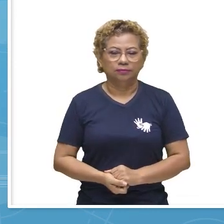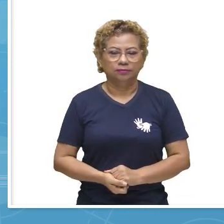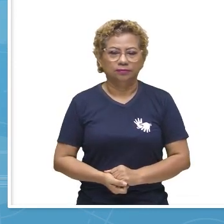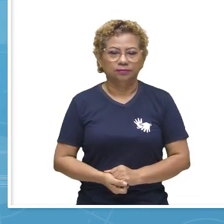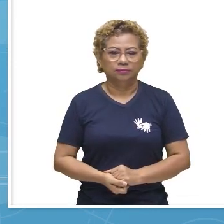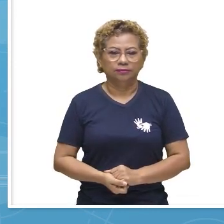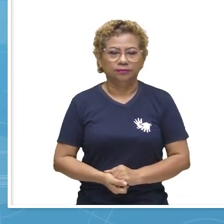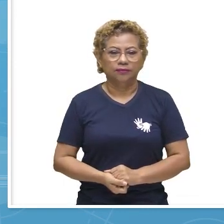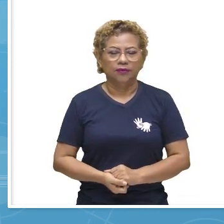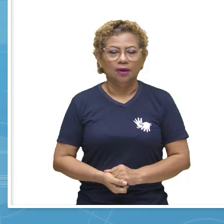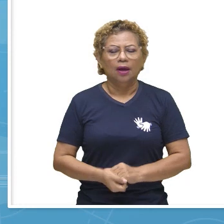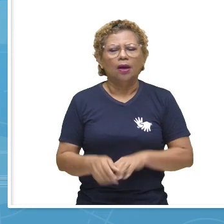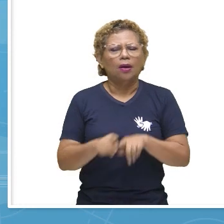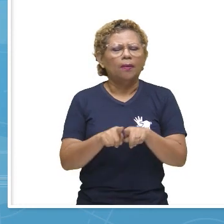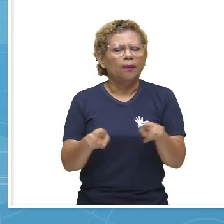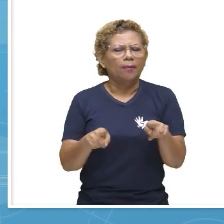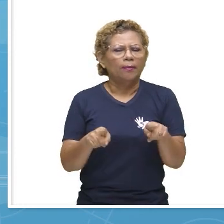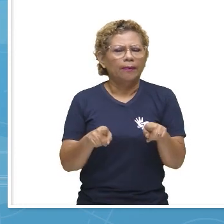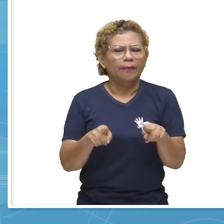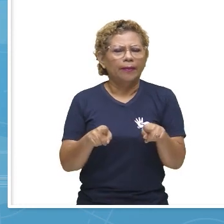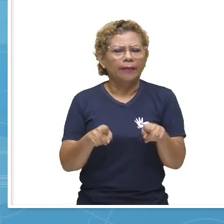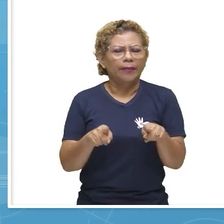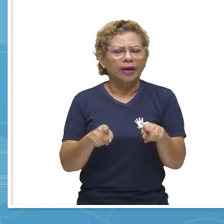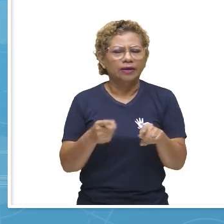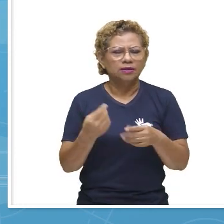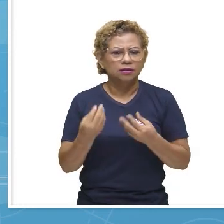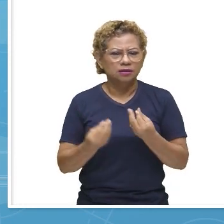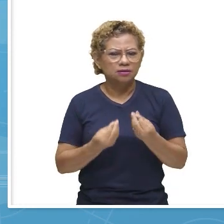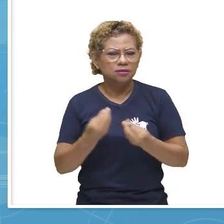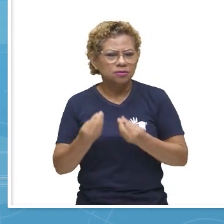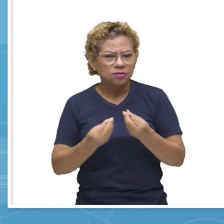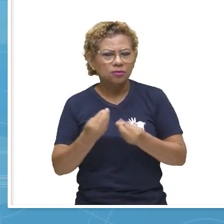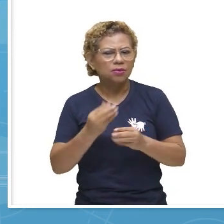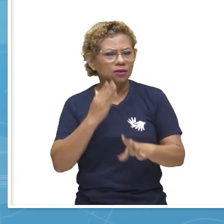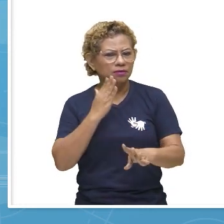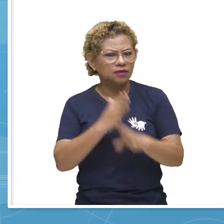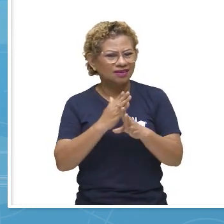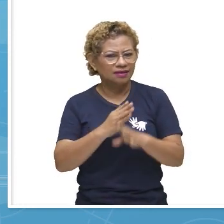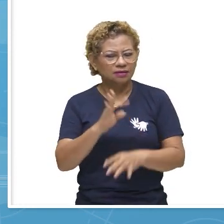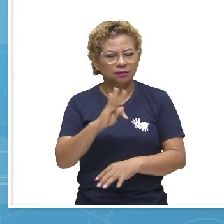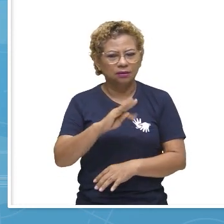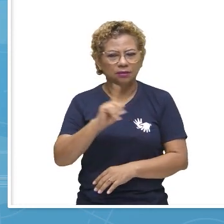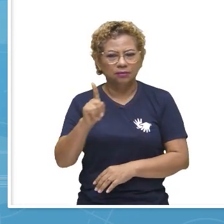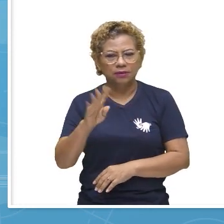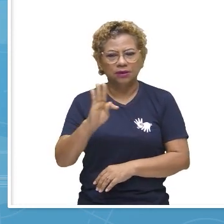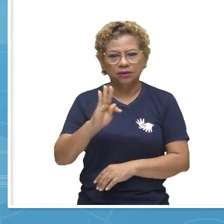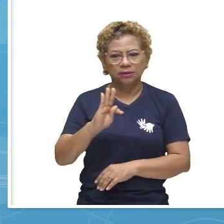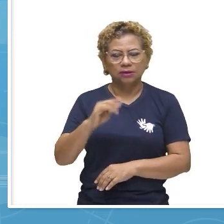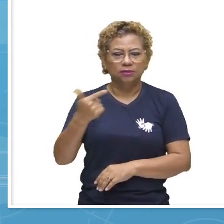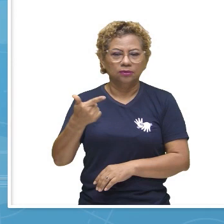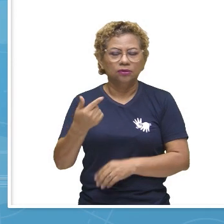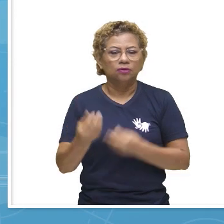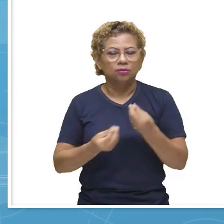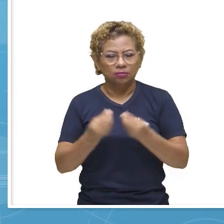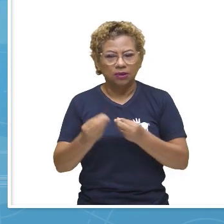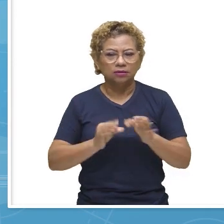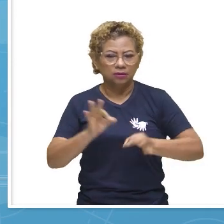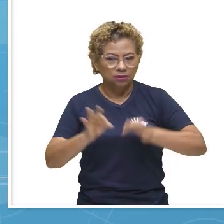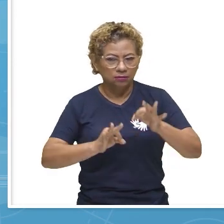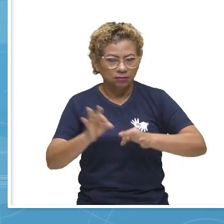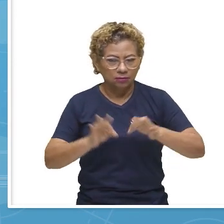Aonde eu vou encontrar esse T1 e esse T2? Como é que eu vou encontrar